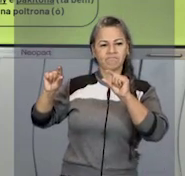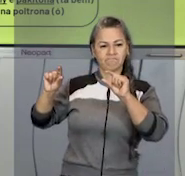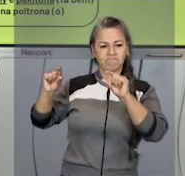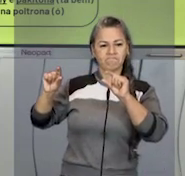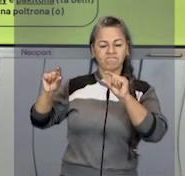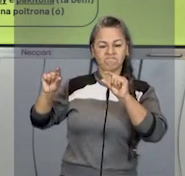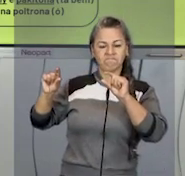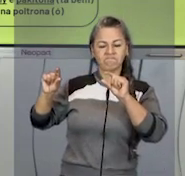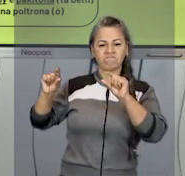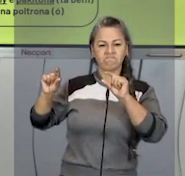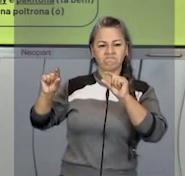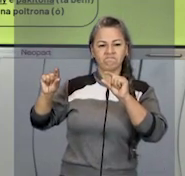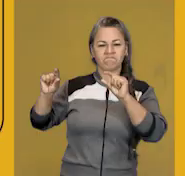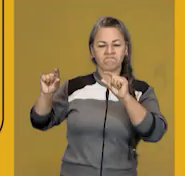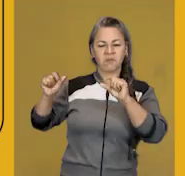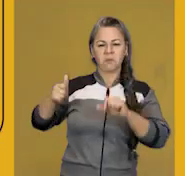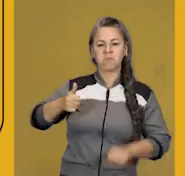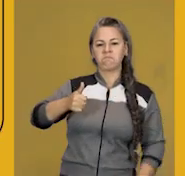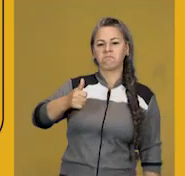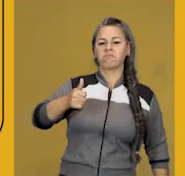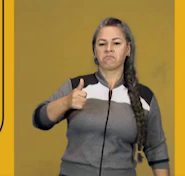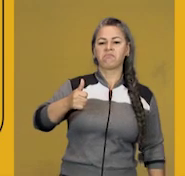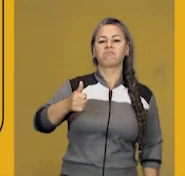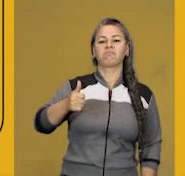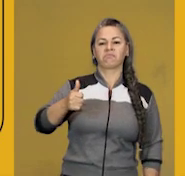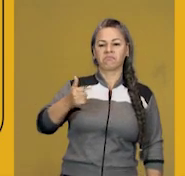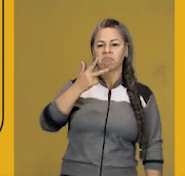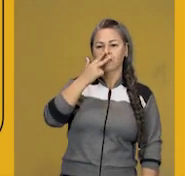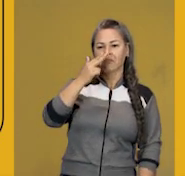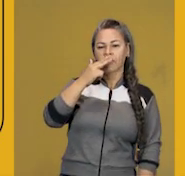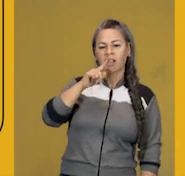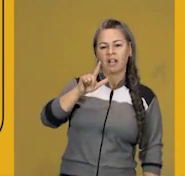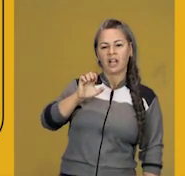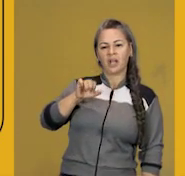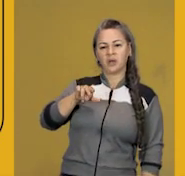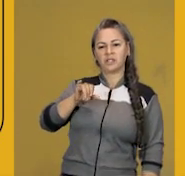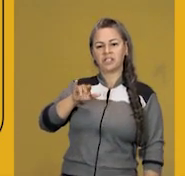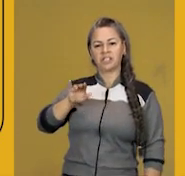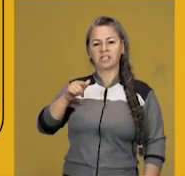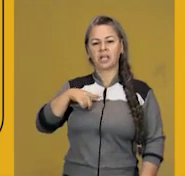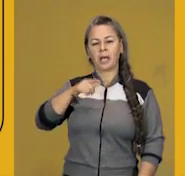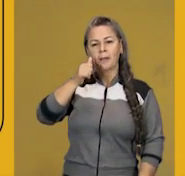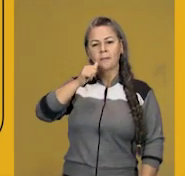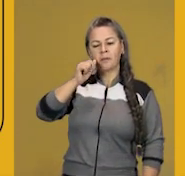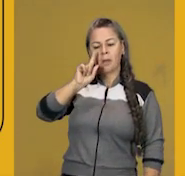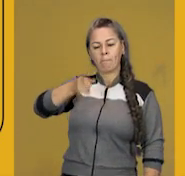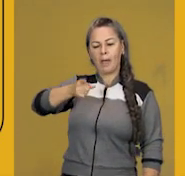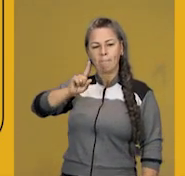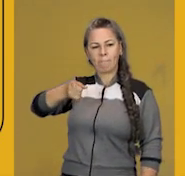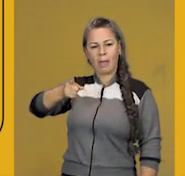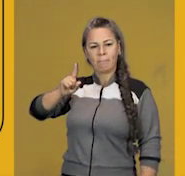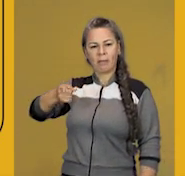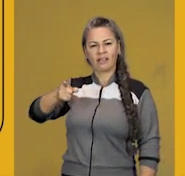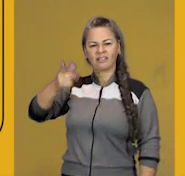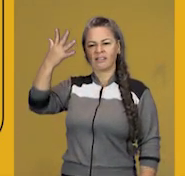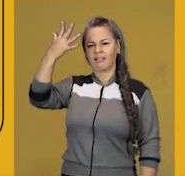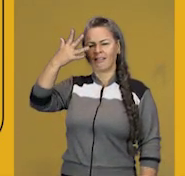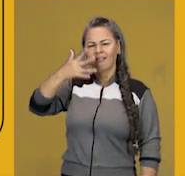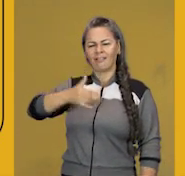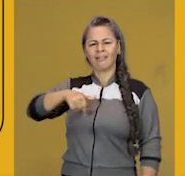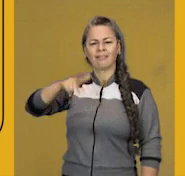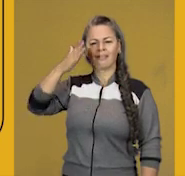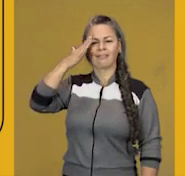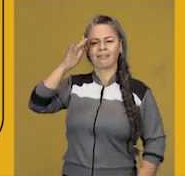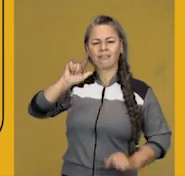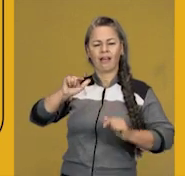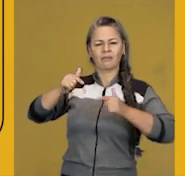seguinte: bem leonina, menina mandona, linda, sabe da sina,